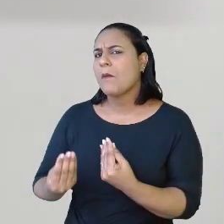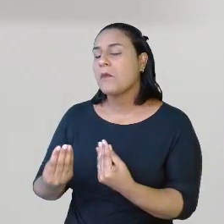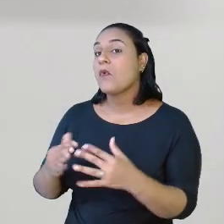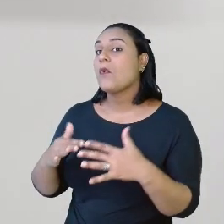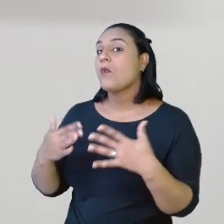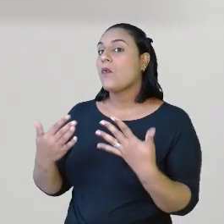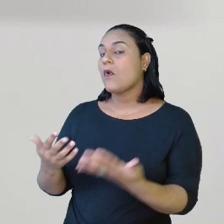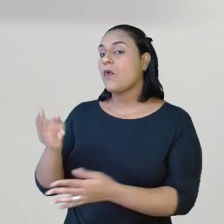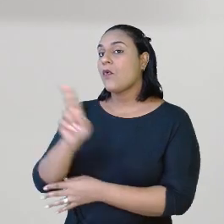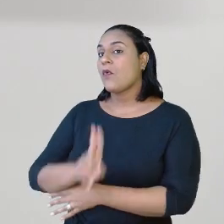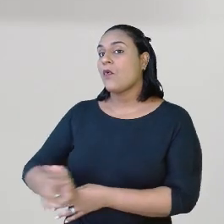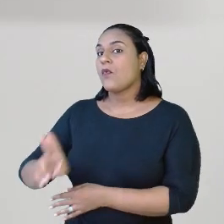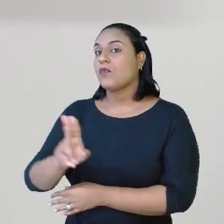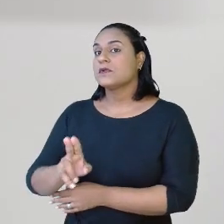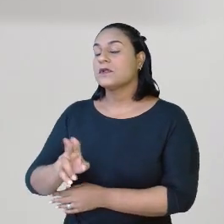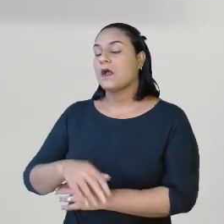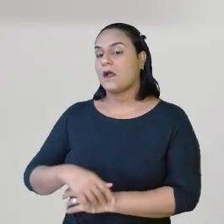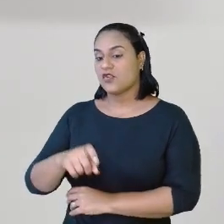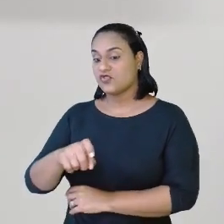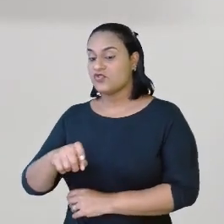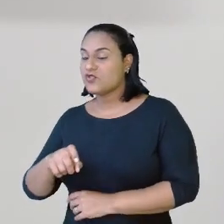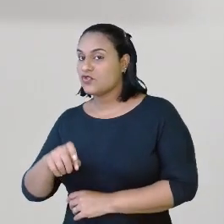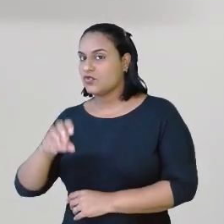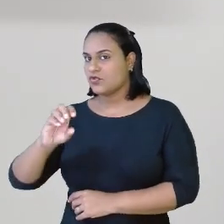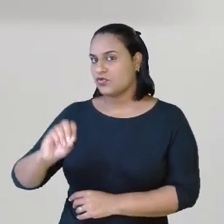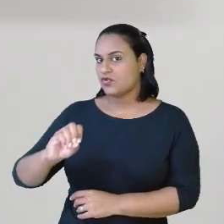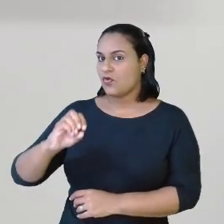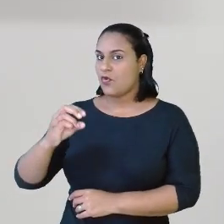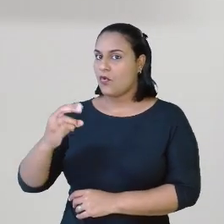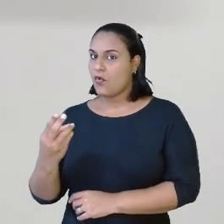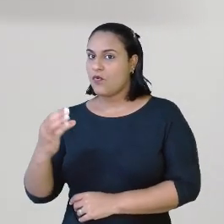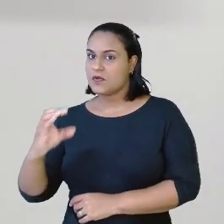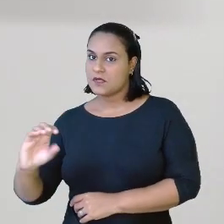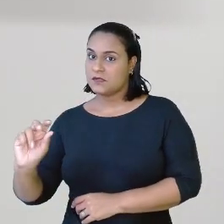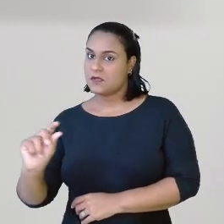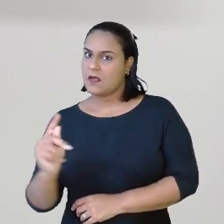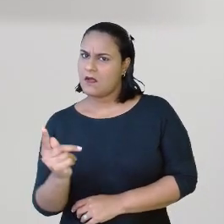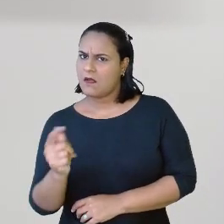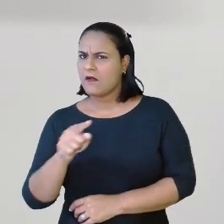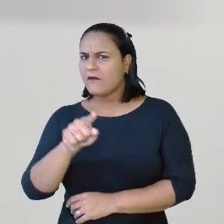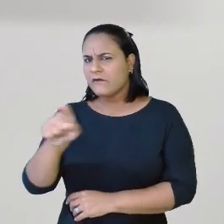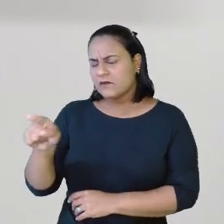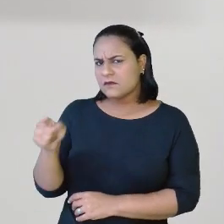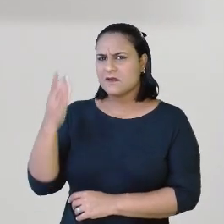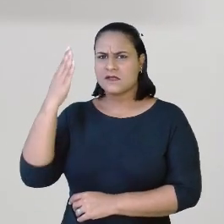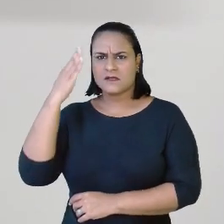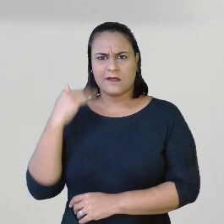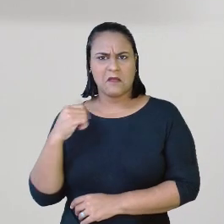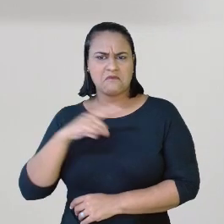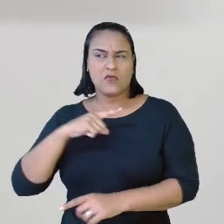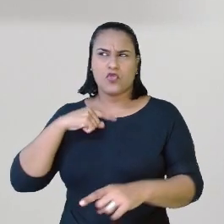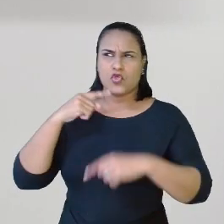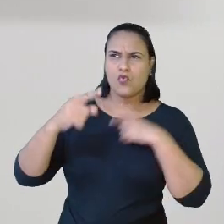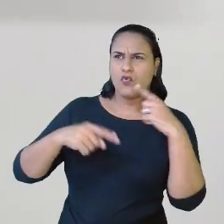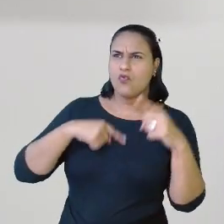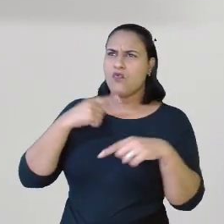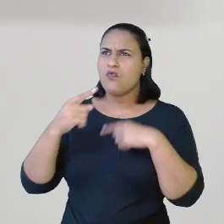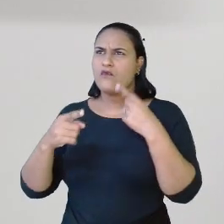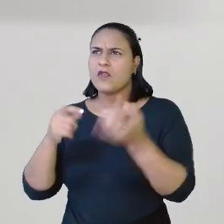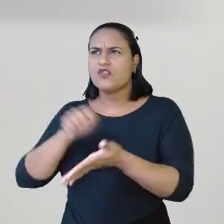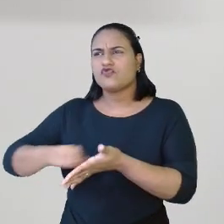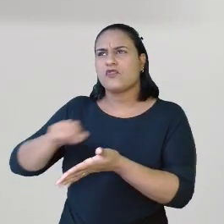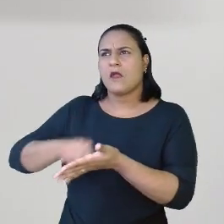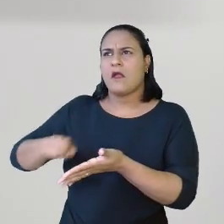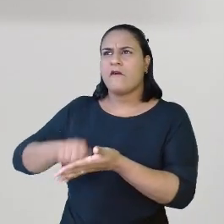quando eu uso X ou CH. Vocês sabem? Será que vocês já tiveram alguma dúvida na hora de escrever, por exemplo,